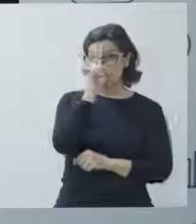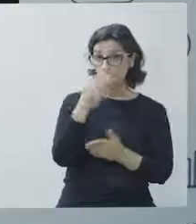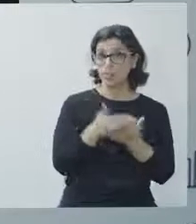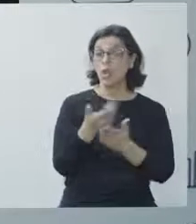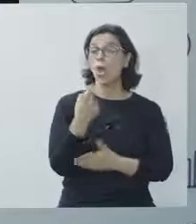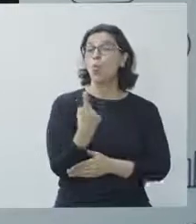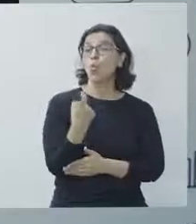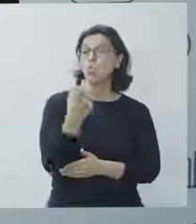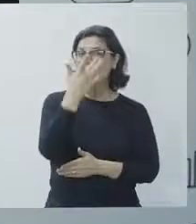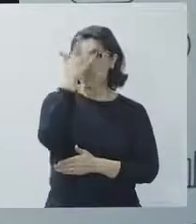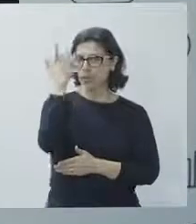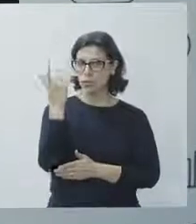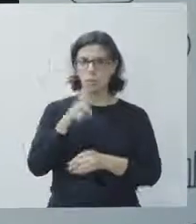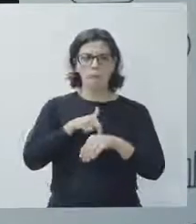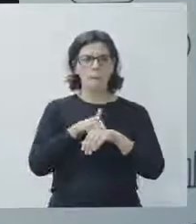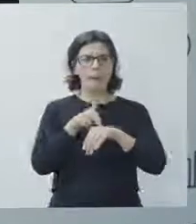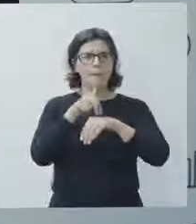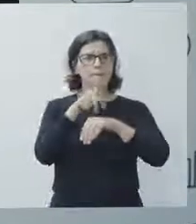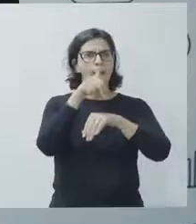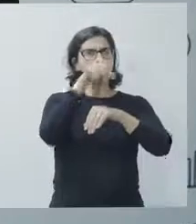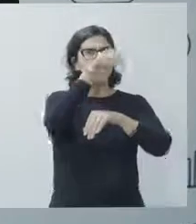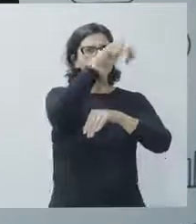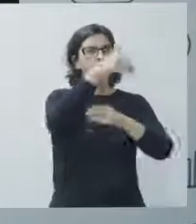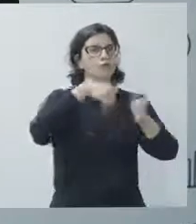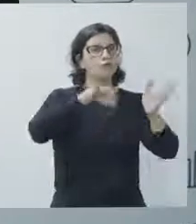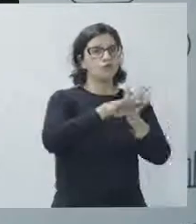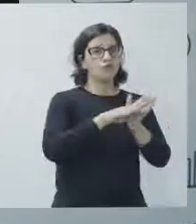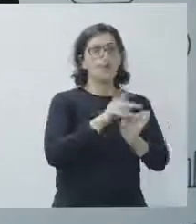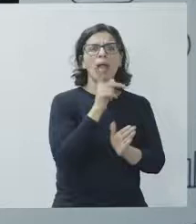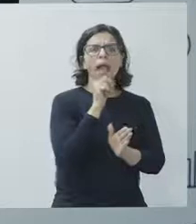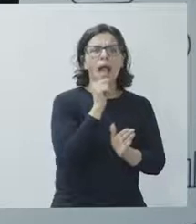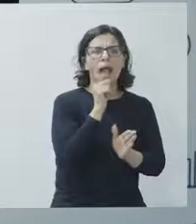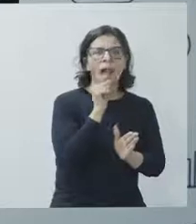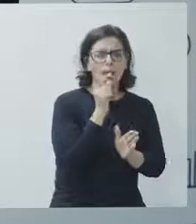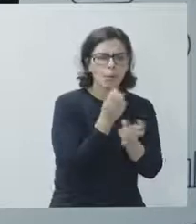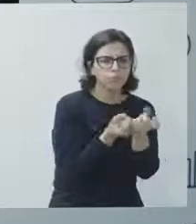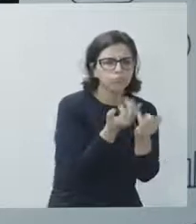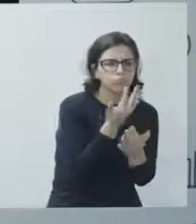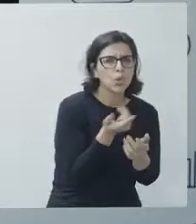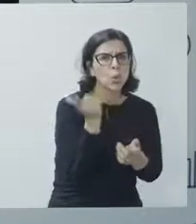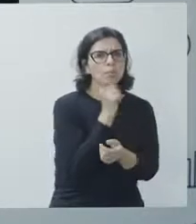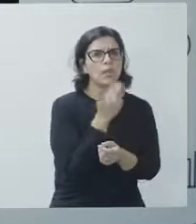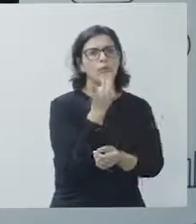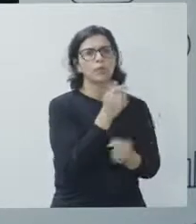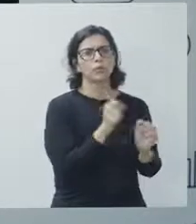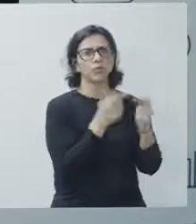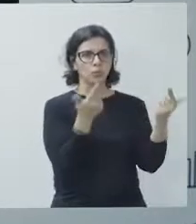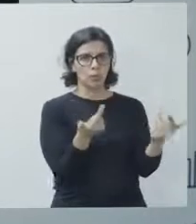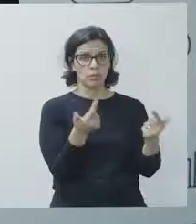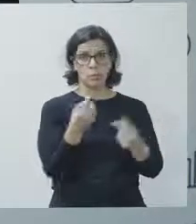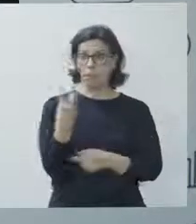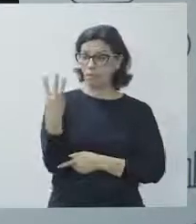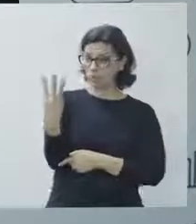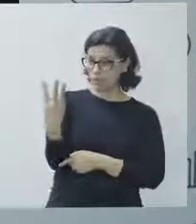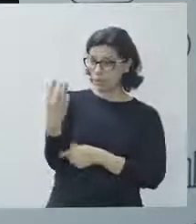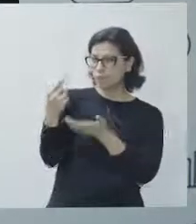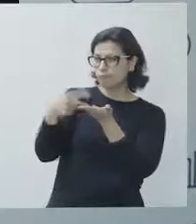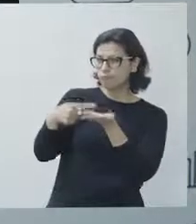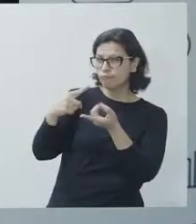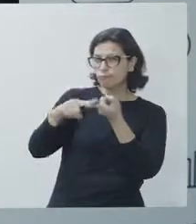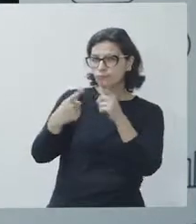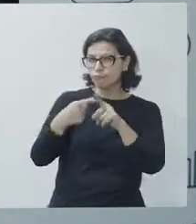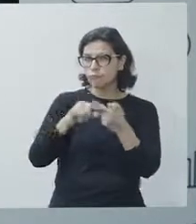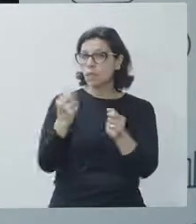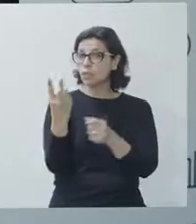era uma pessoa por ano, no dia mais longo, né, do ano. Somente uma pessoa. Mas as três bruxas estão